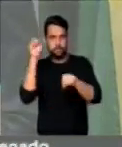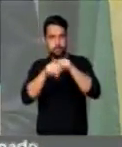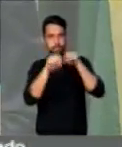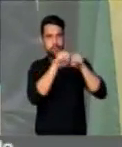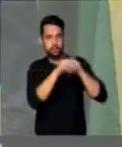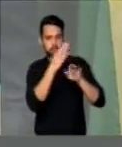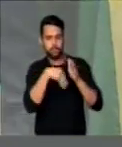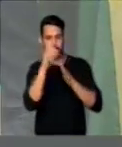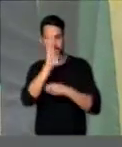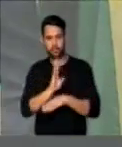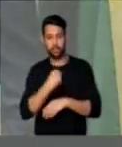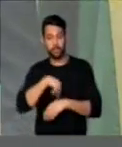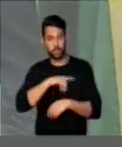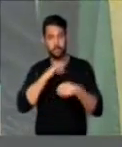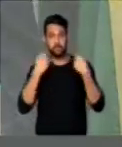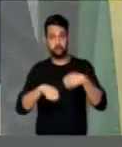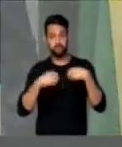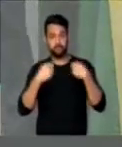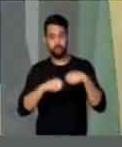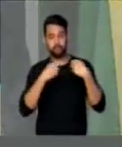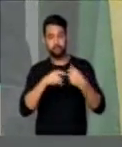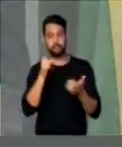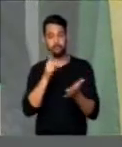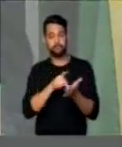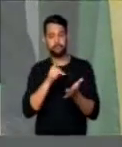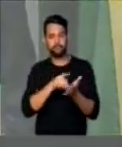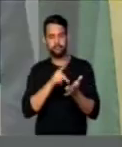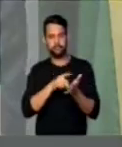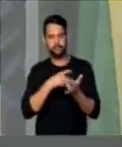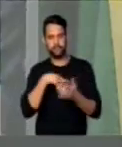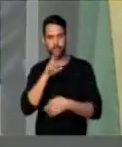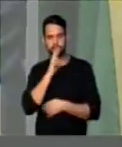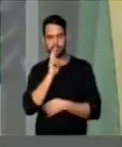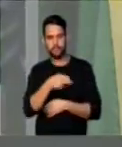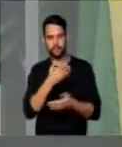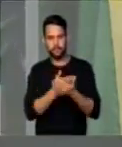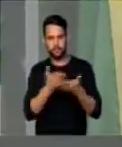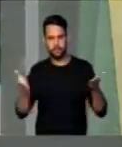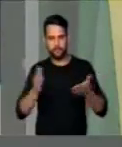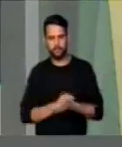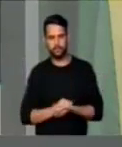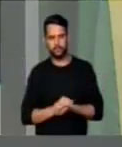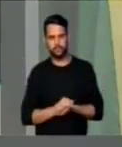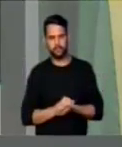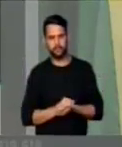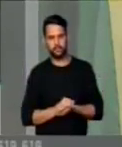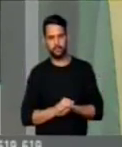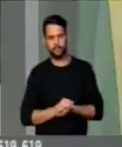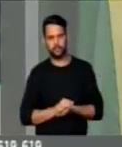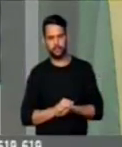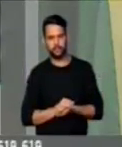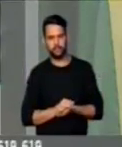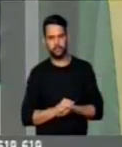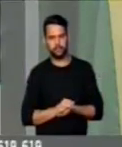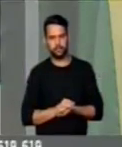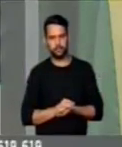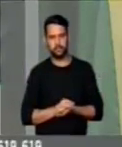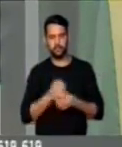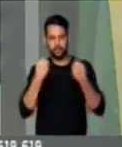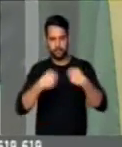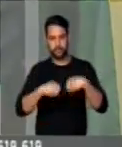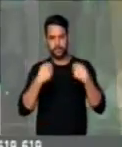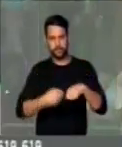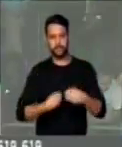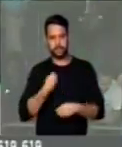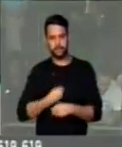homicídios, nós precisamos exatamente de uma resposta para ele. Diante disso, é